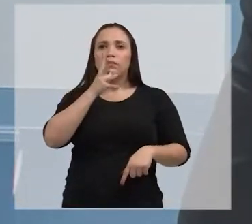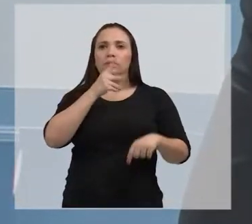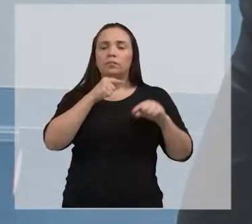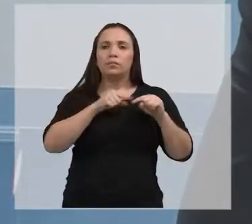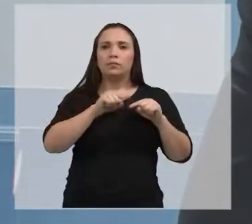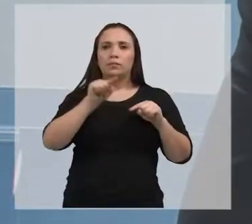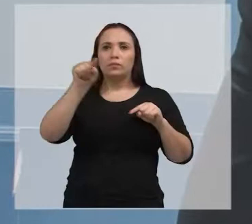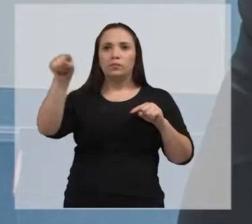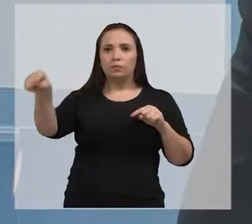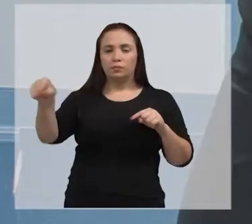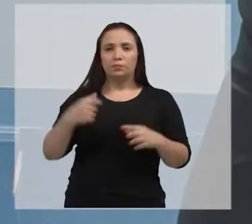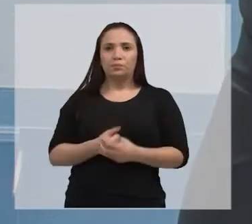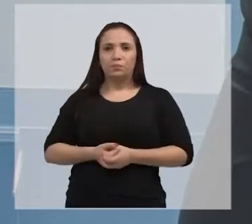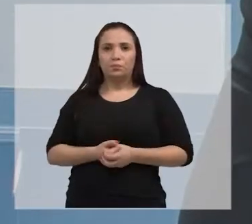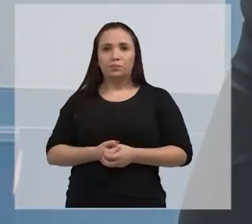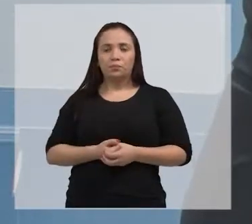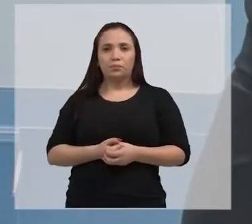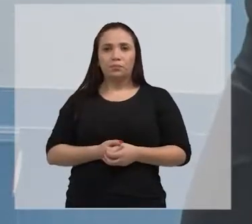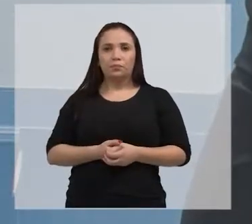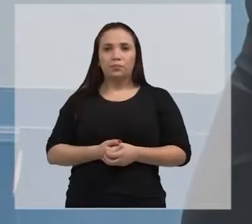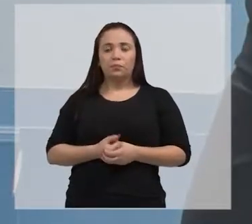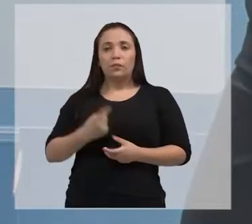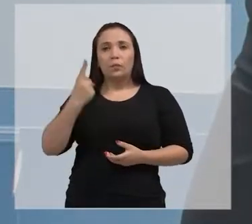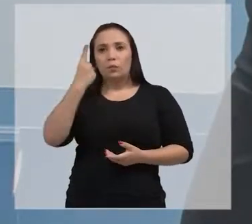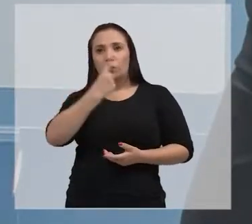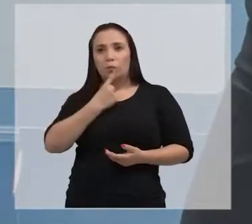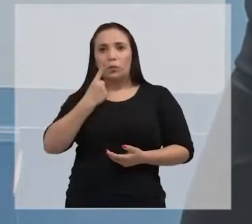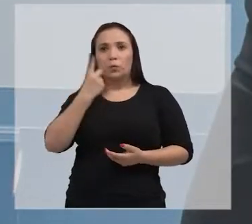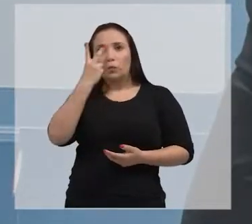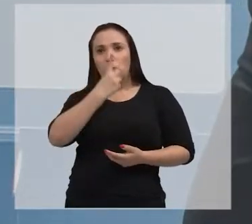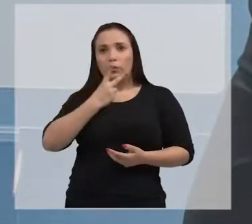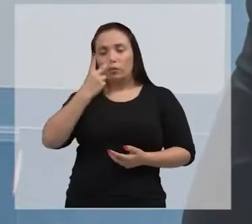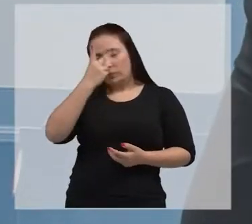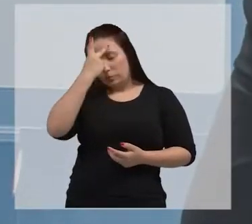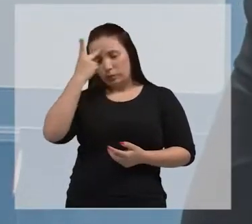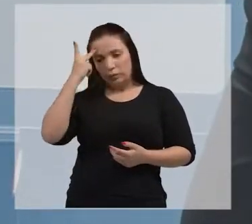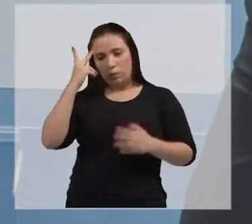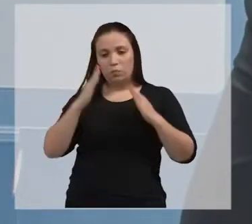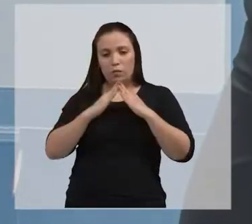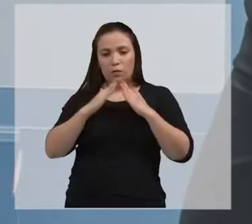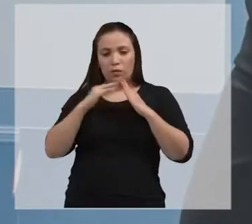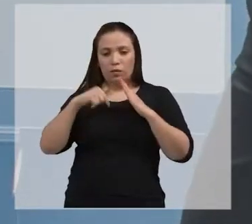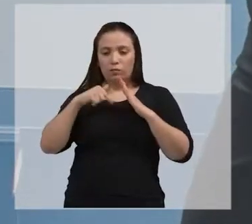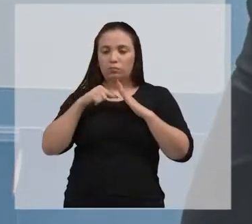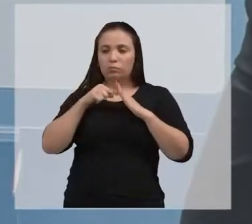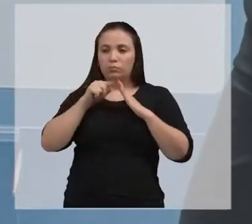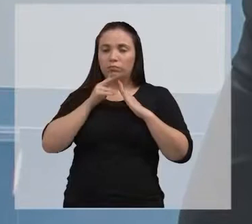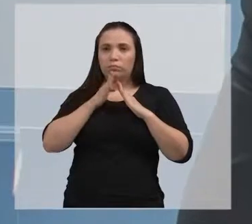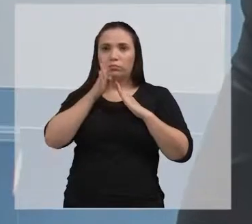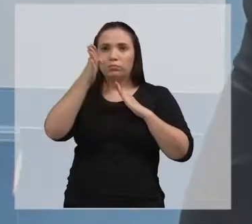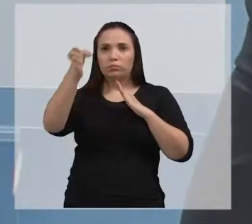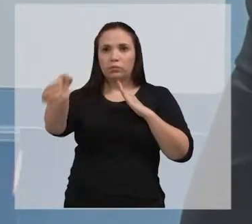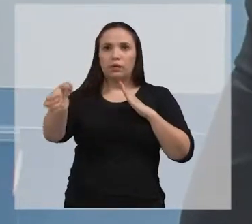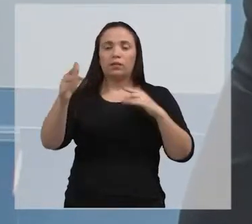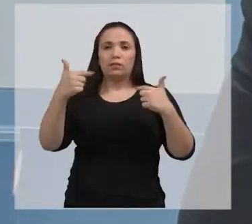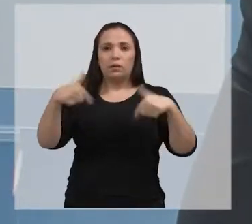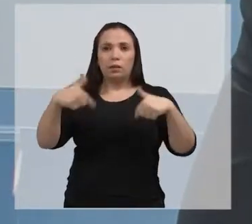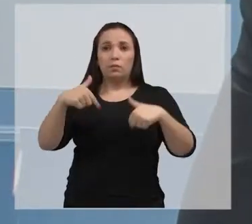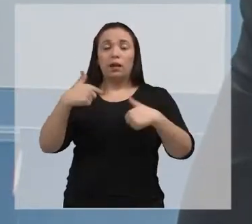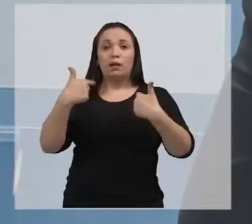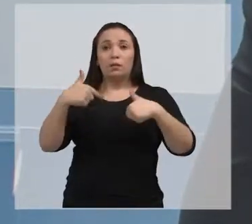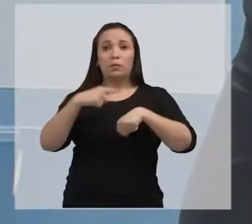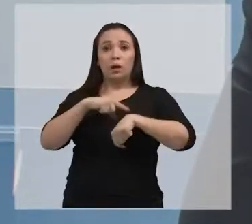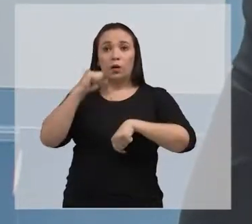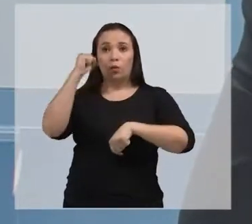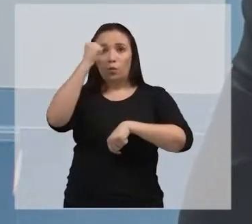Ou no mínimo 1 hora. A média entre 1 e 2 horas o trabalhador das grandes cidades leva para chegar no trabalho. Aí ele trabalha 8 horas.